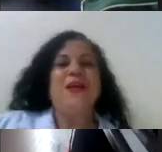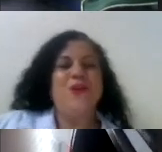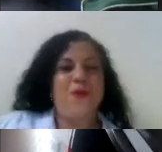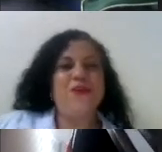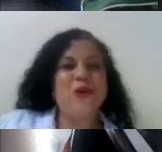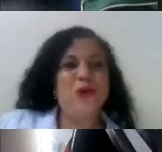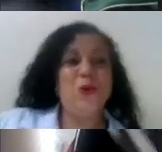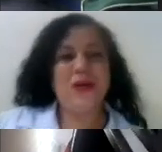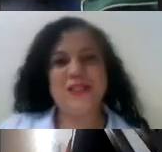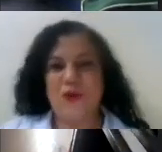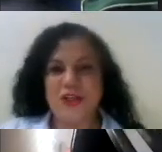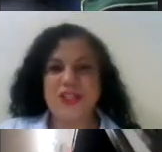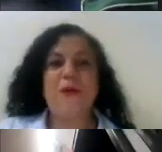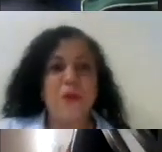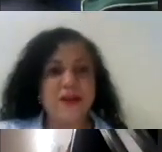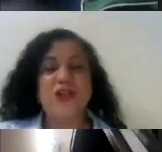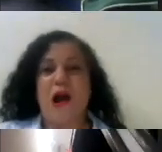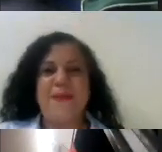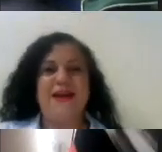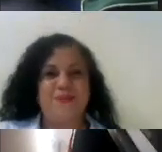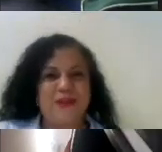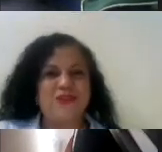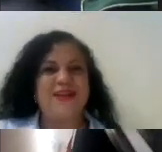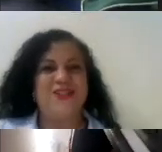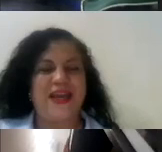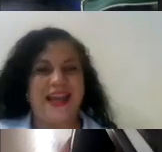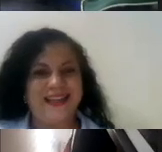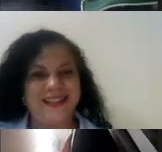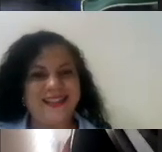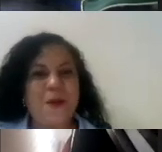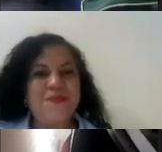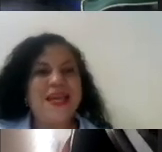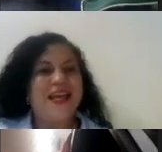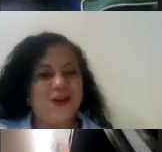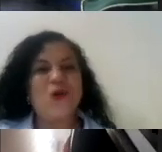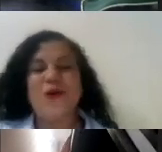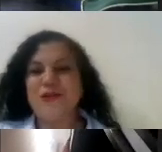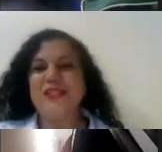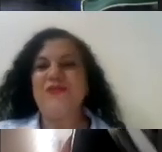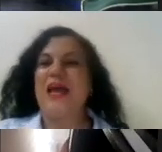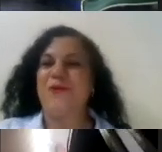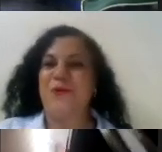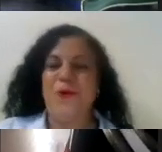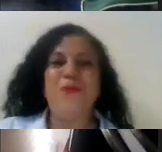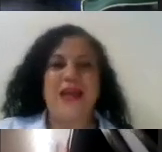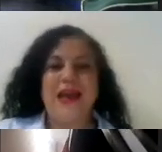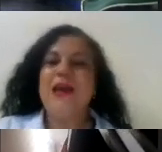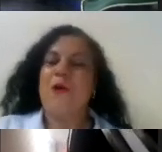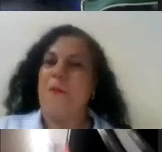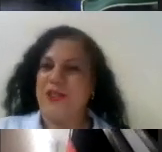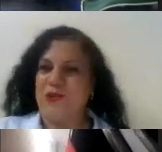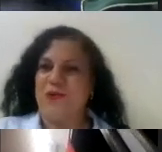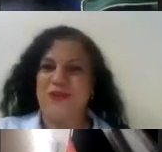observado que o professor Lucas hoje deu um workshop a respeito de transferências. Ele colocou, inclusive, lá no grupo,